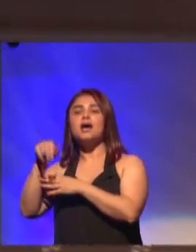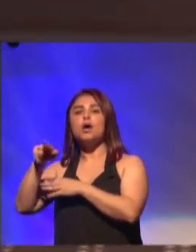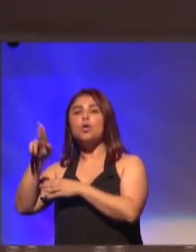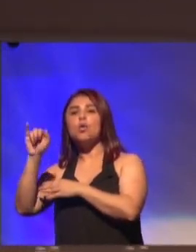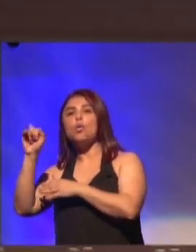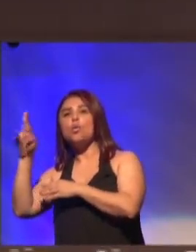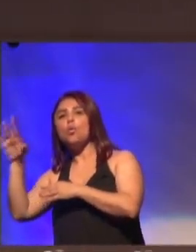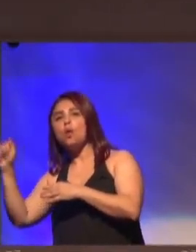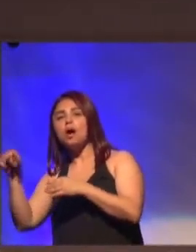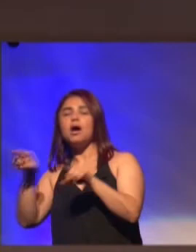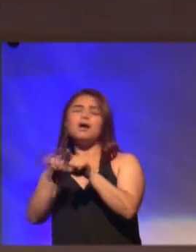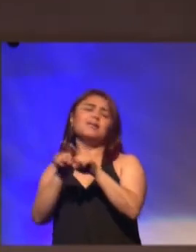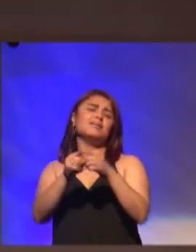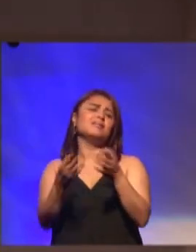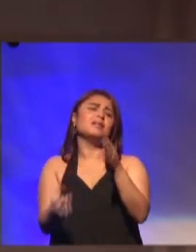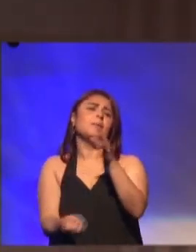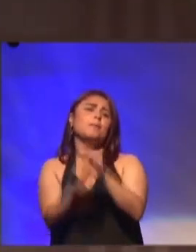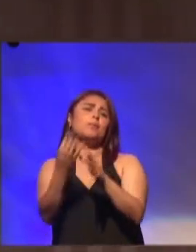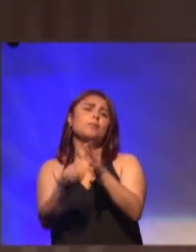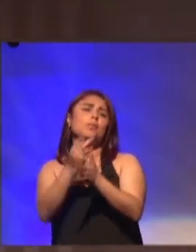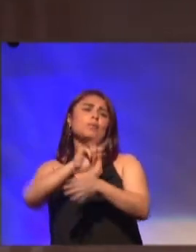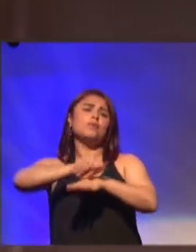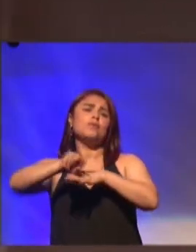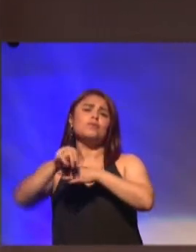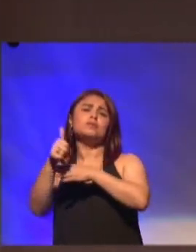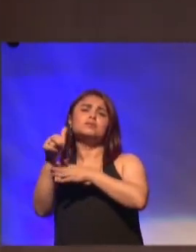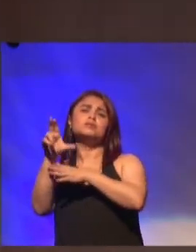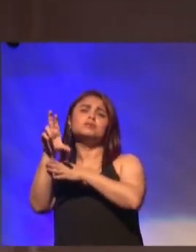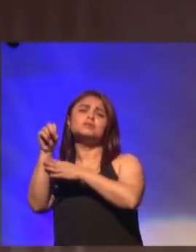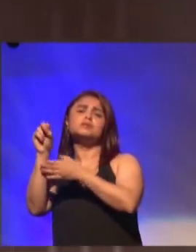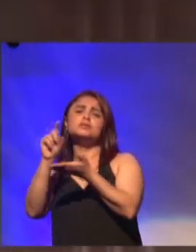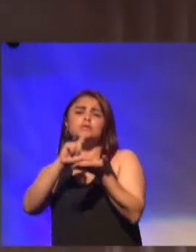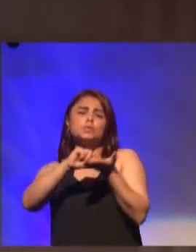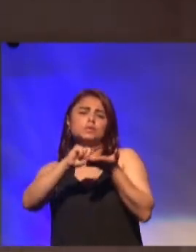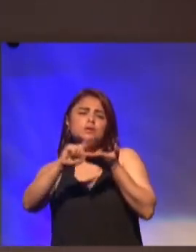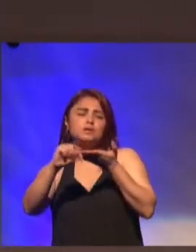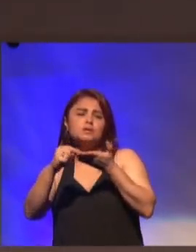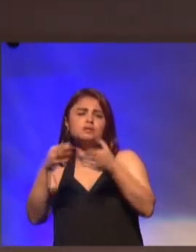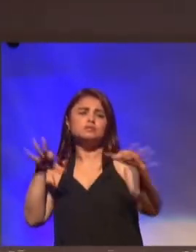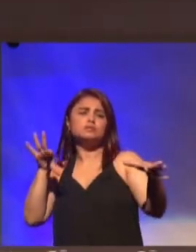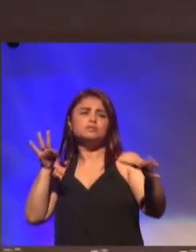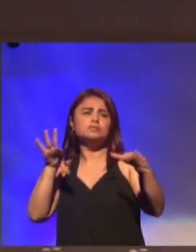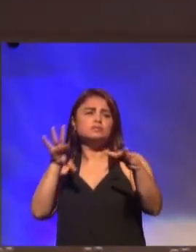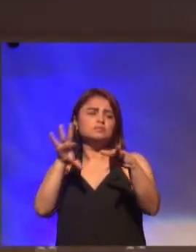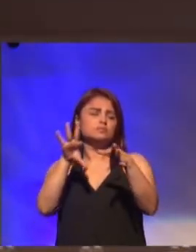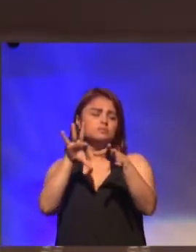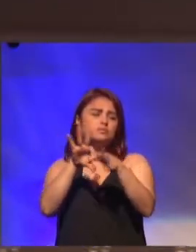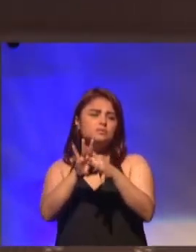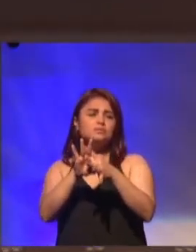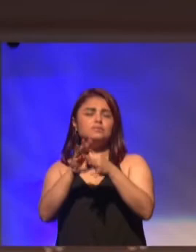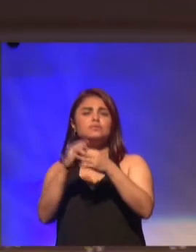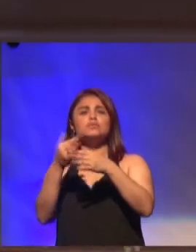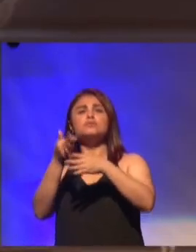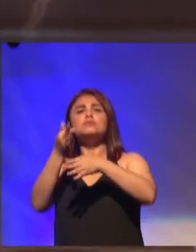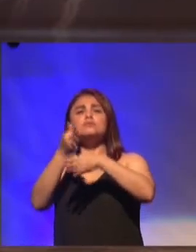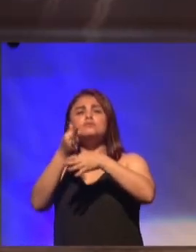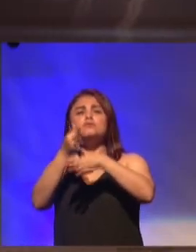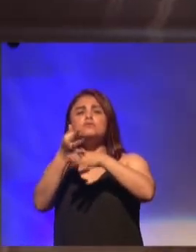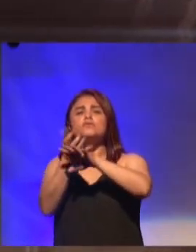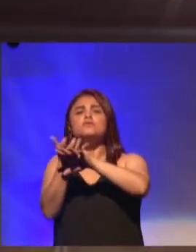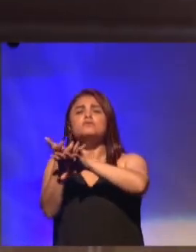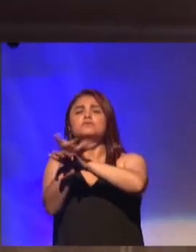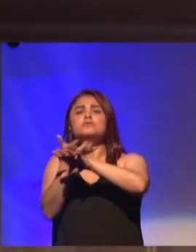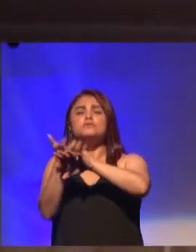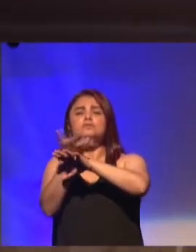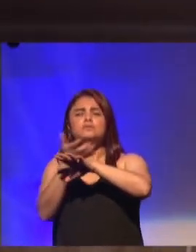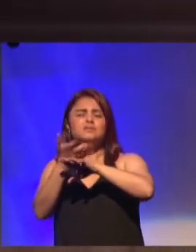agentes eletrofísicos, publicou cerca de 150 artigos na área, foi editor associado na Brazilian Journal of Physical Therapy e